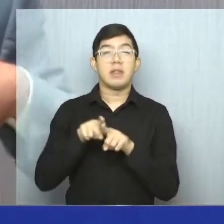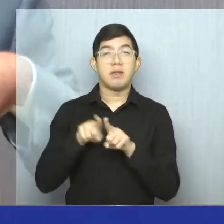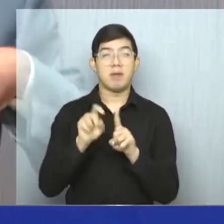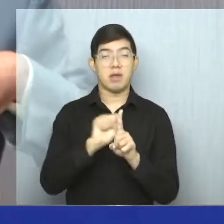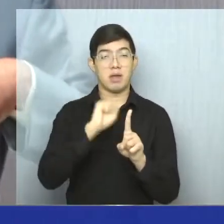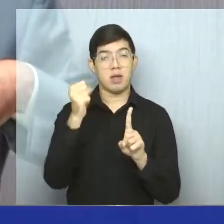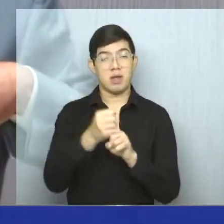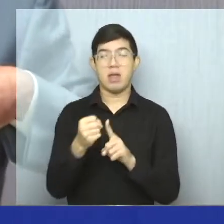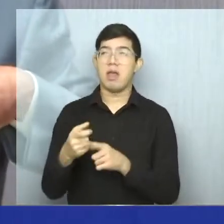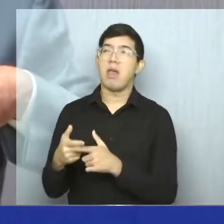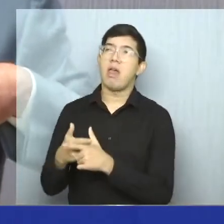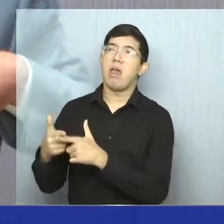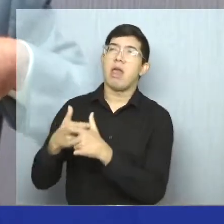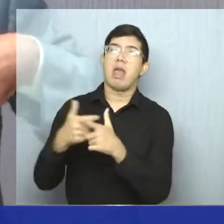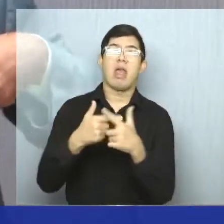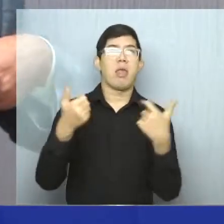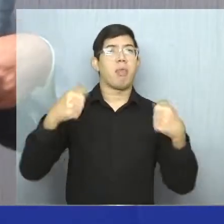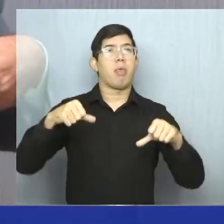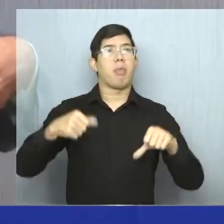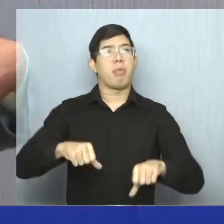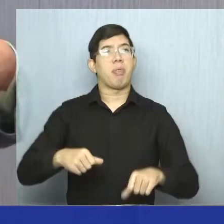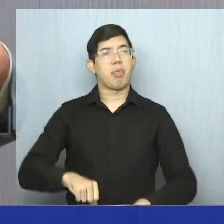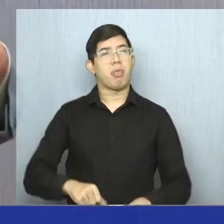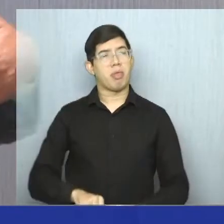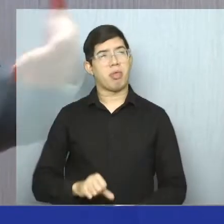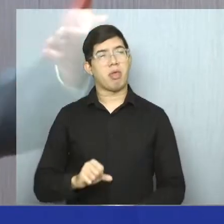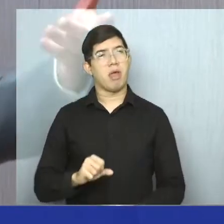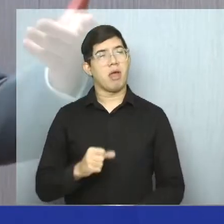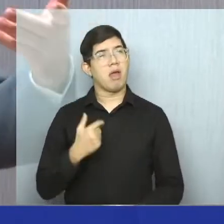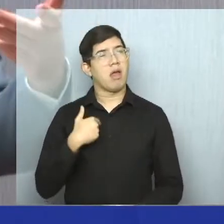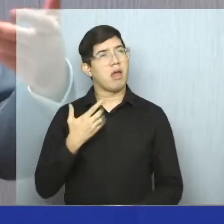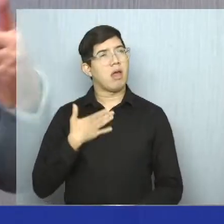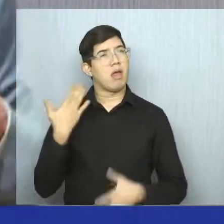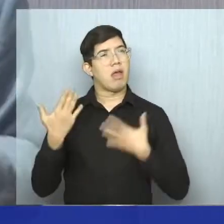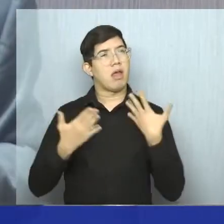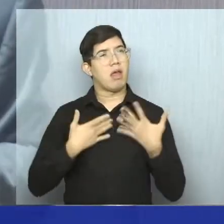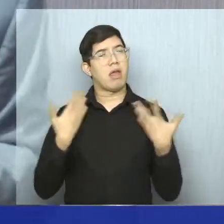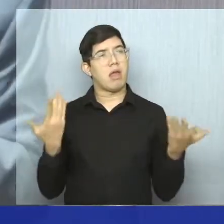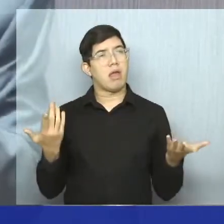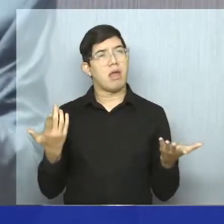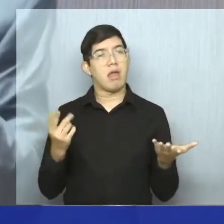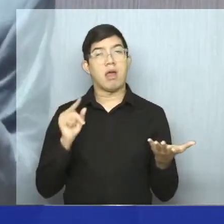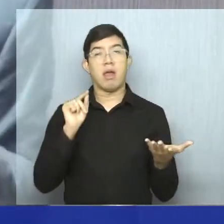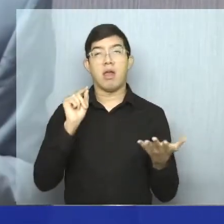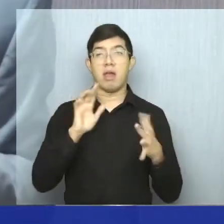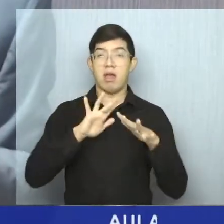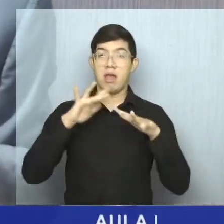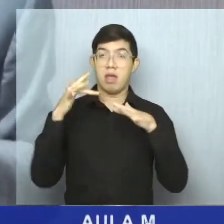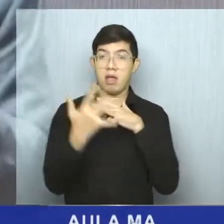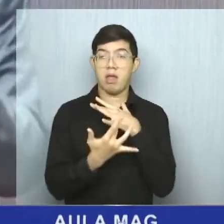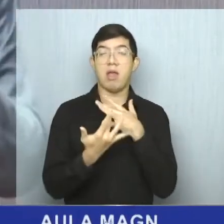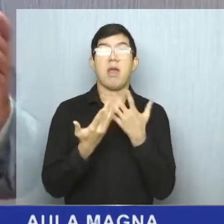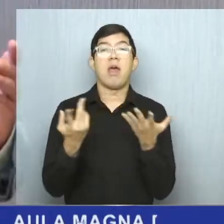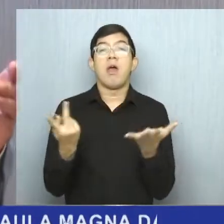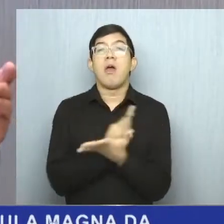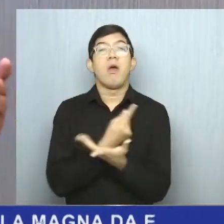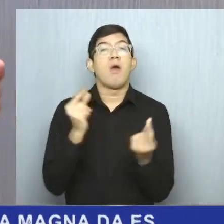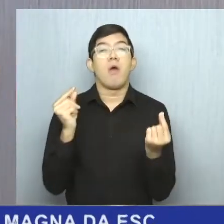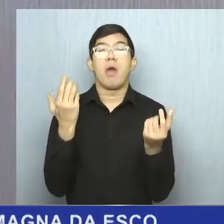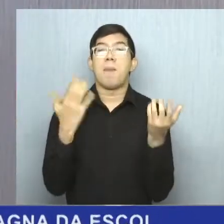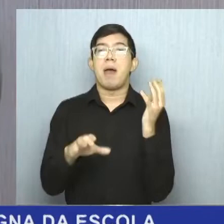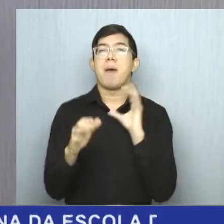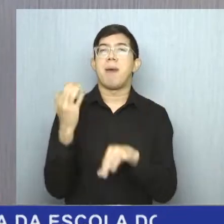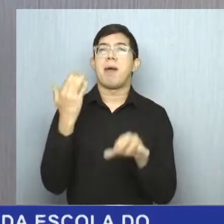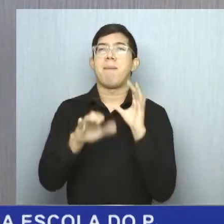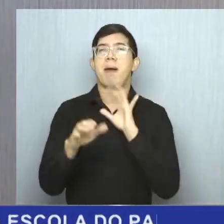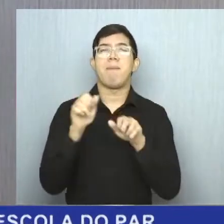estão se fragmentando de um jeito jamais experimentado. As redes sociais começaram a repartir a humanidade em bolhas,